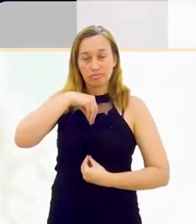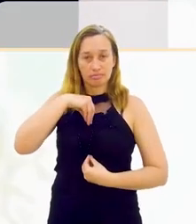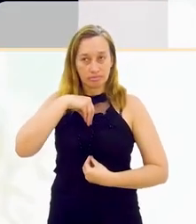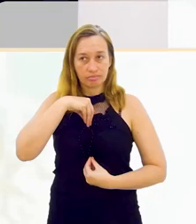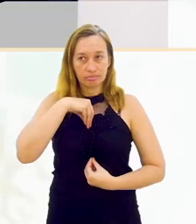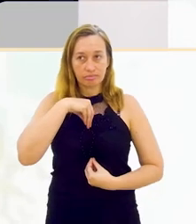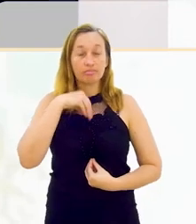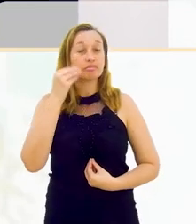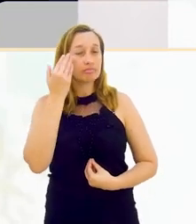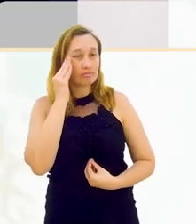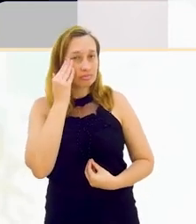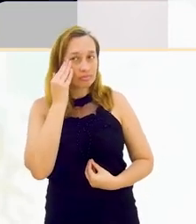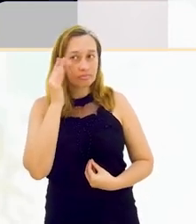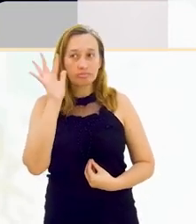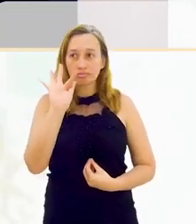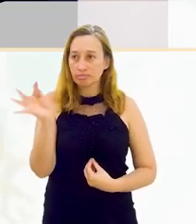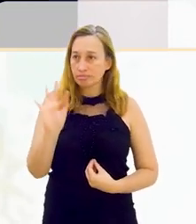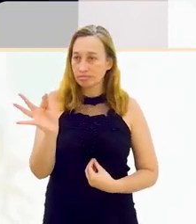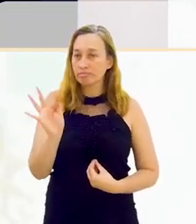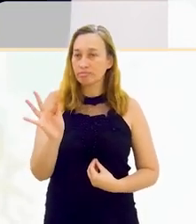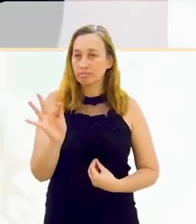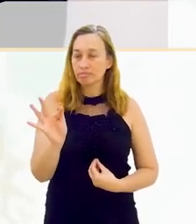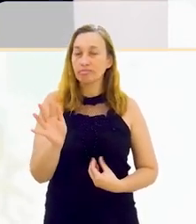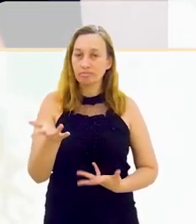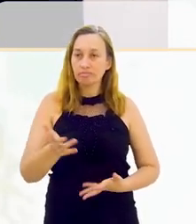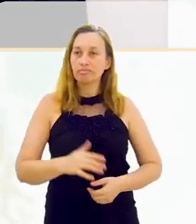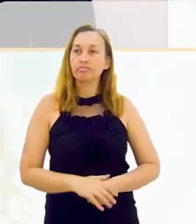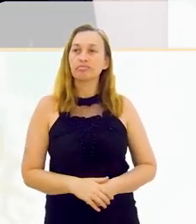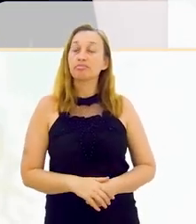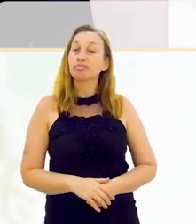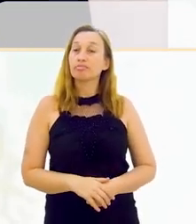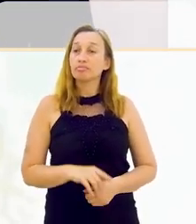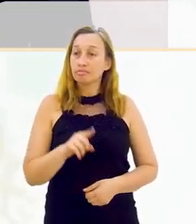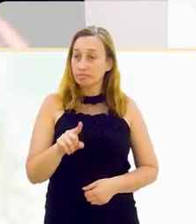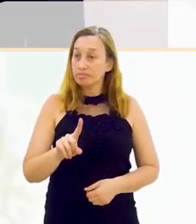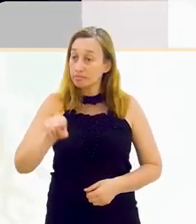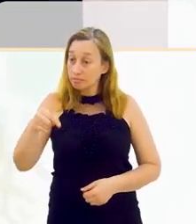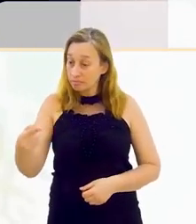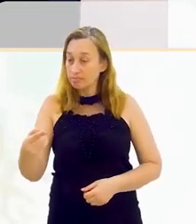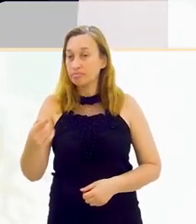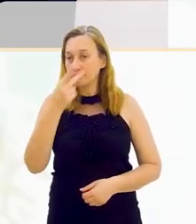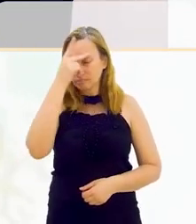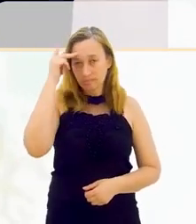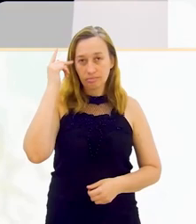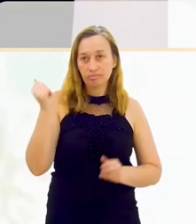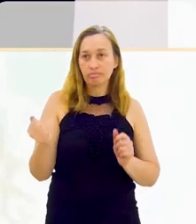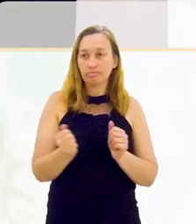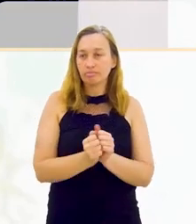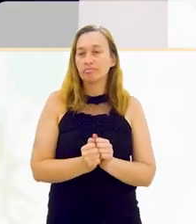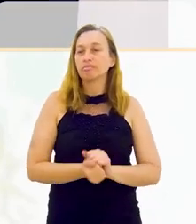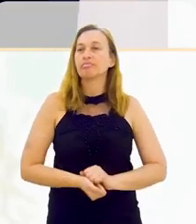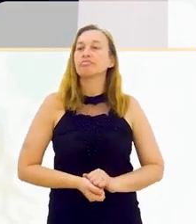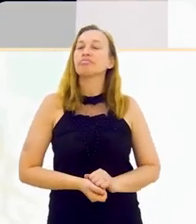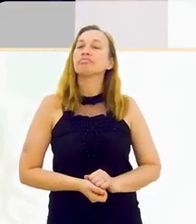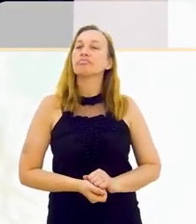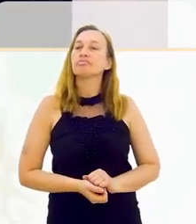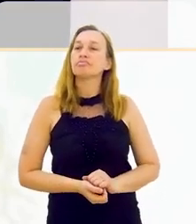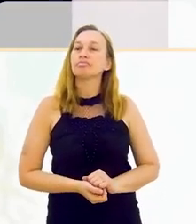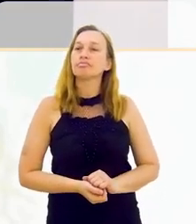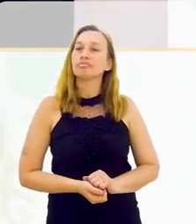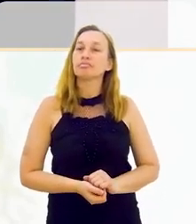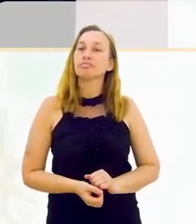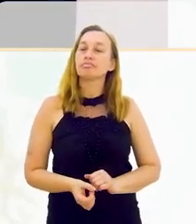na faculdade, a gente entendia muito que, na verdade, é uma reinvenção de você mesmo. É você em outra circunstância. Quando você for